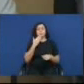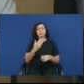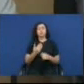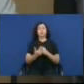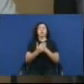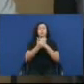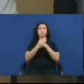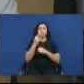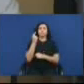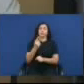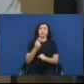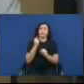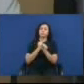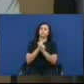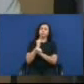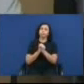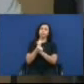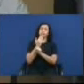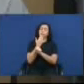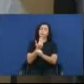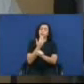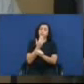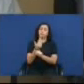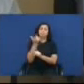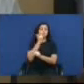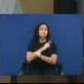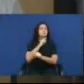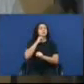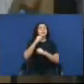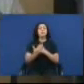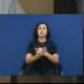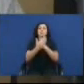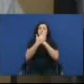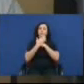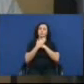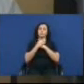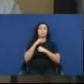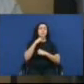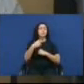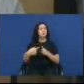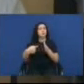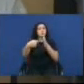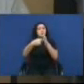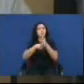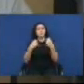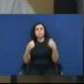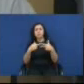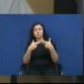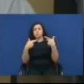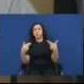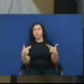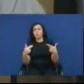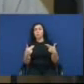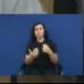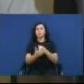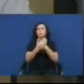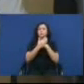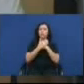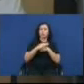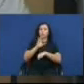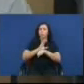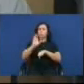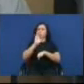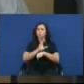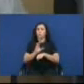faz muitos anos e a gente não consegue. Ninguém foi lá na minha clínica perguntar se estou precisando de alguma coisa, levar um